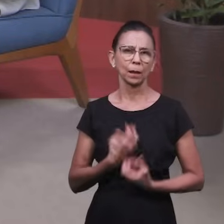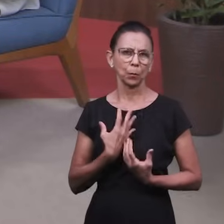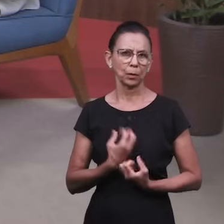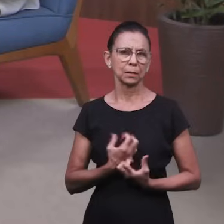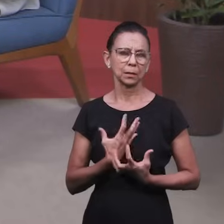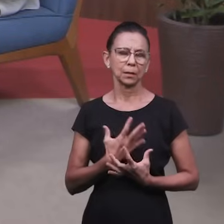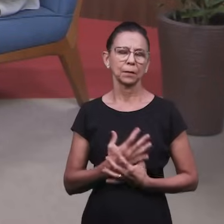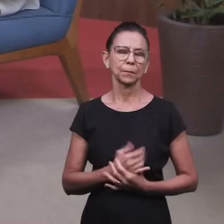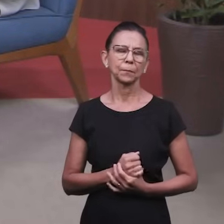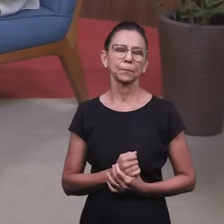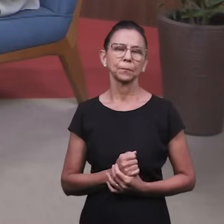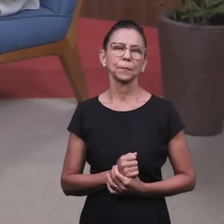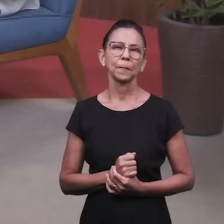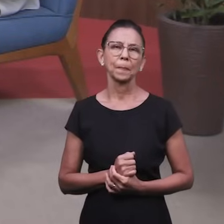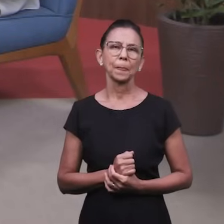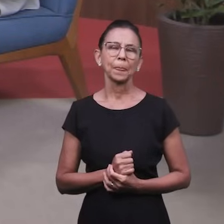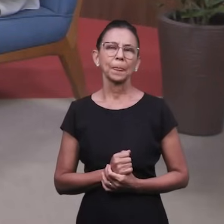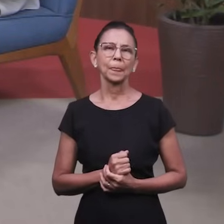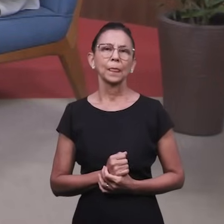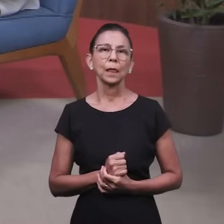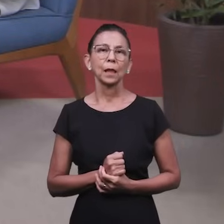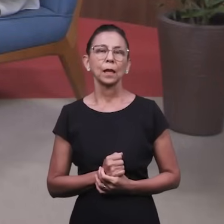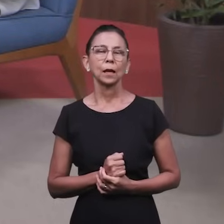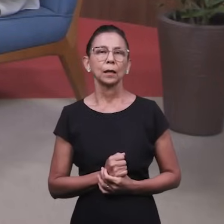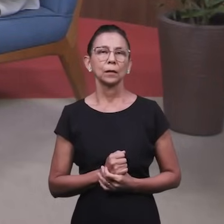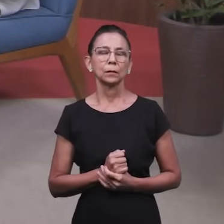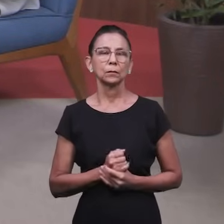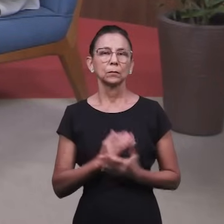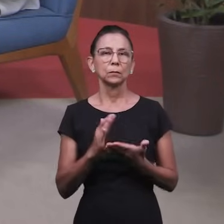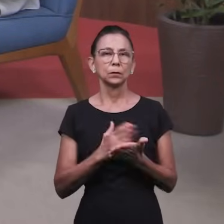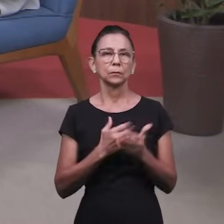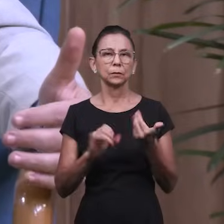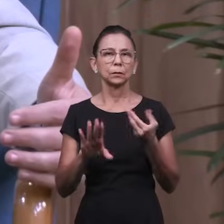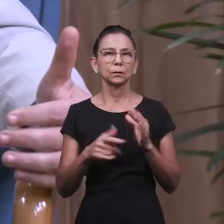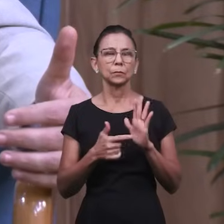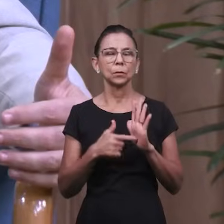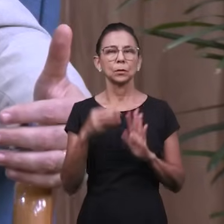profeticamente a experiência da igreja na eternidade. E há